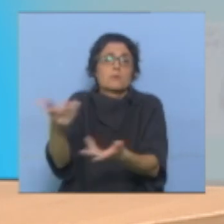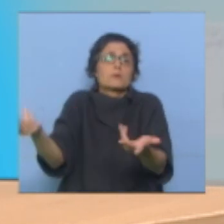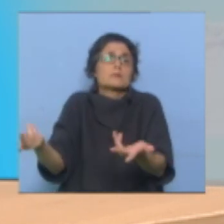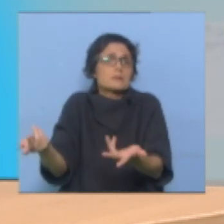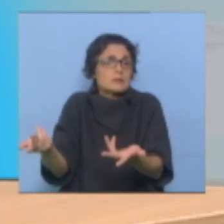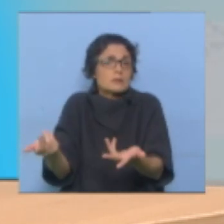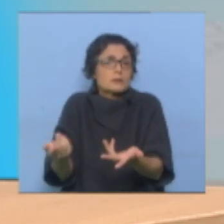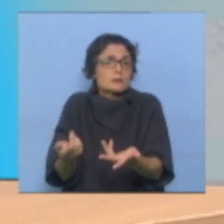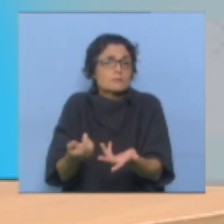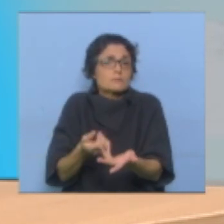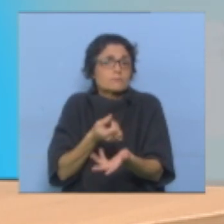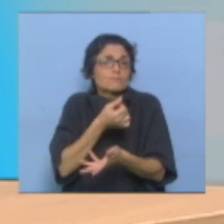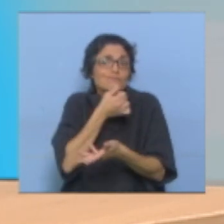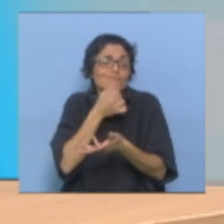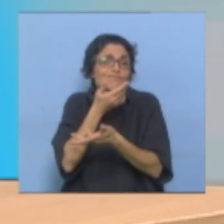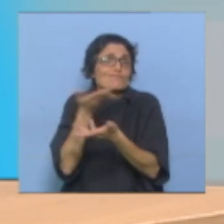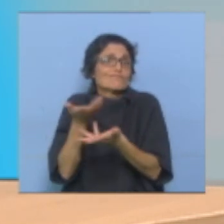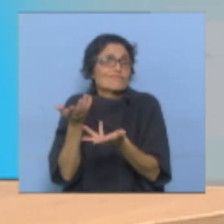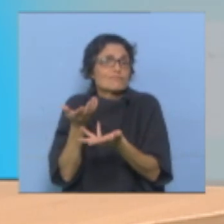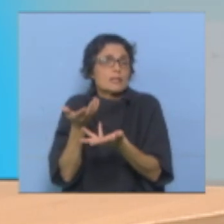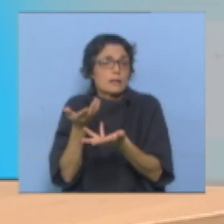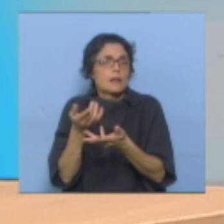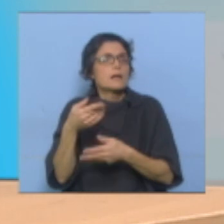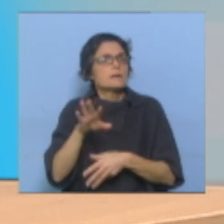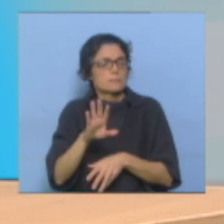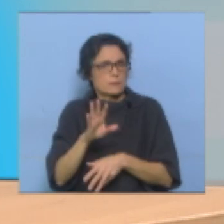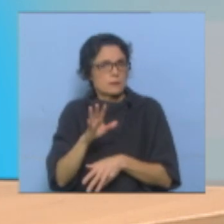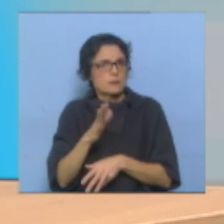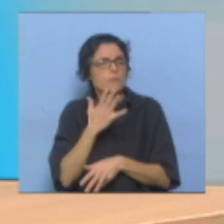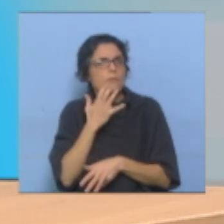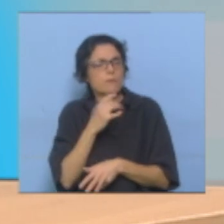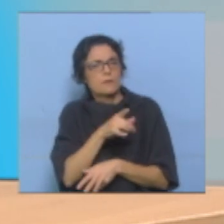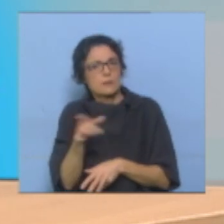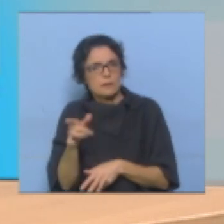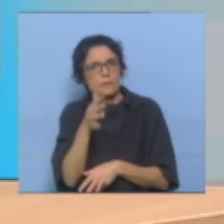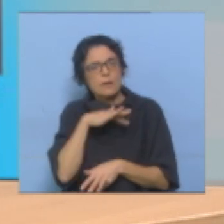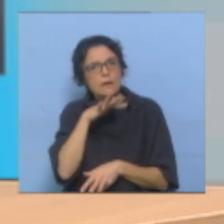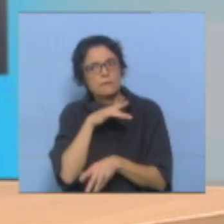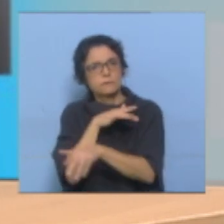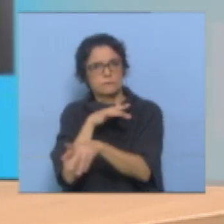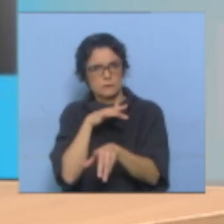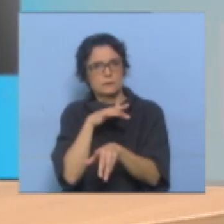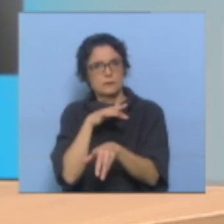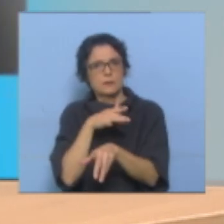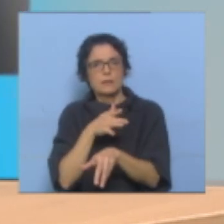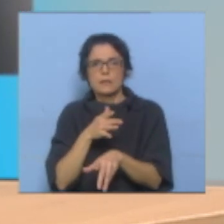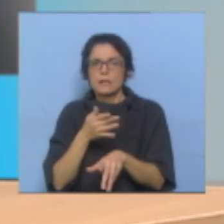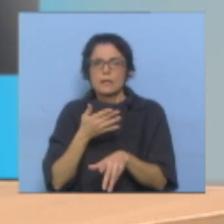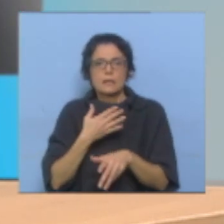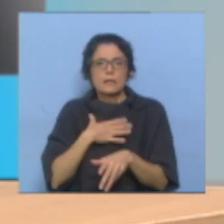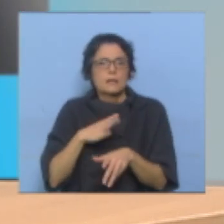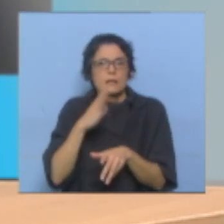ter havido uma dose de acidente, mas é preciso ter em conta que aquelas famílias têm uma enorme necessidade de saber o que se